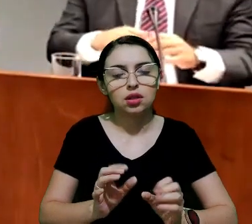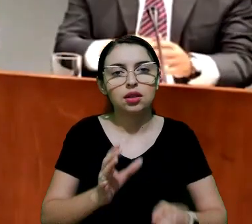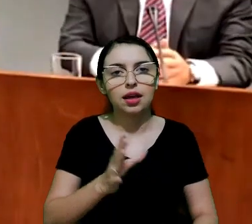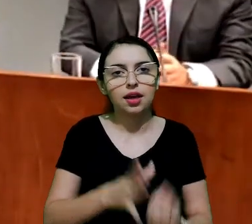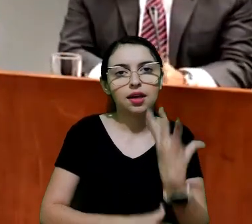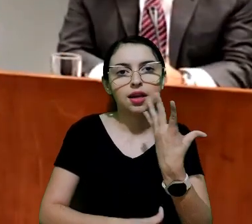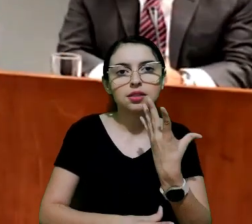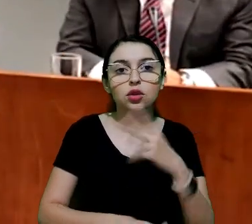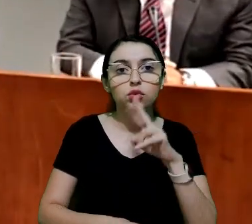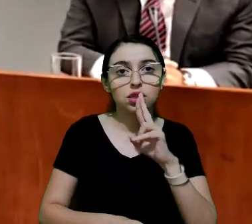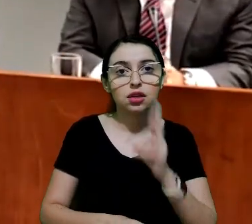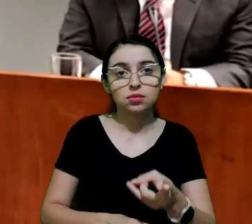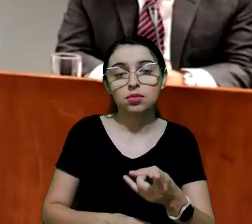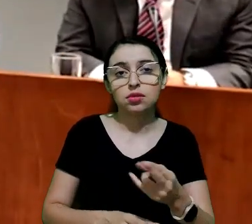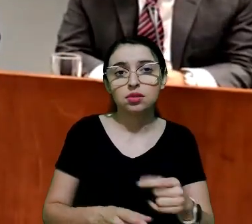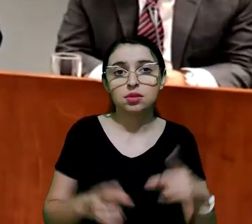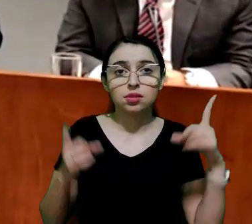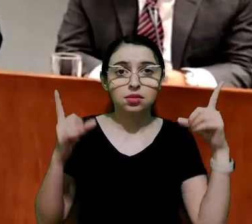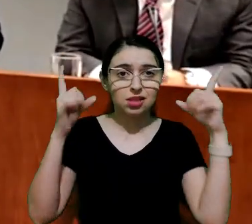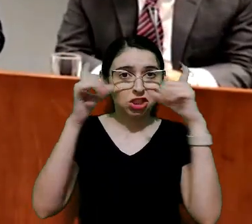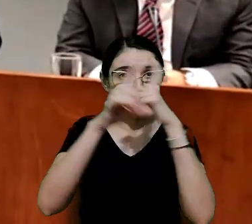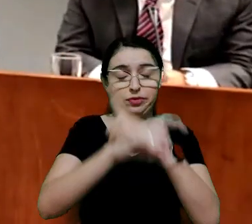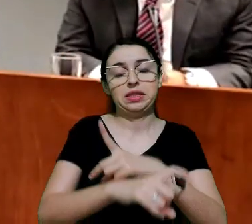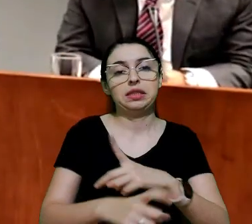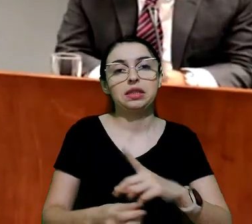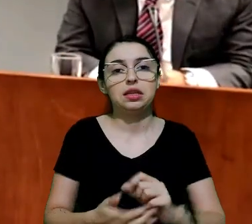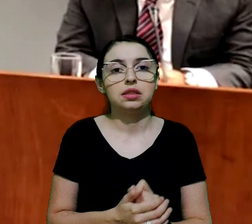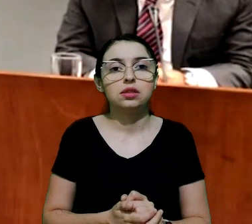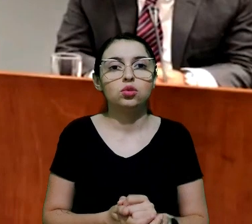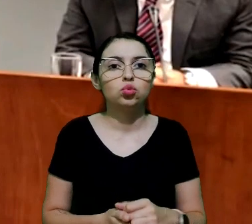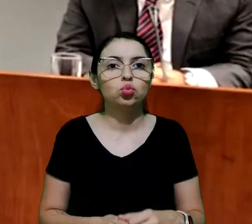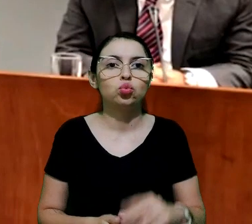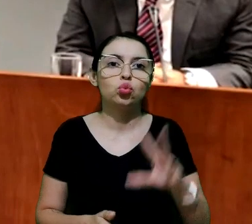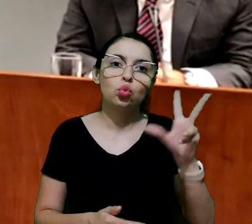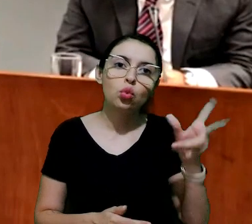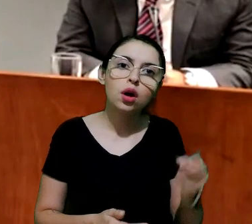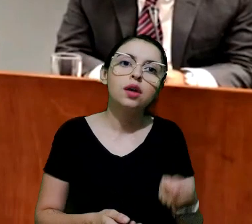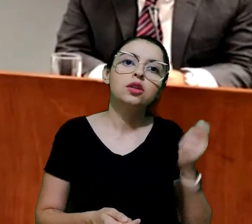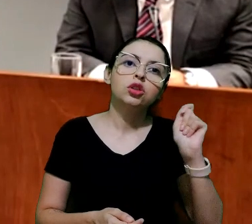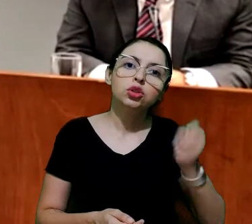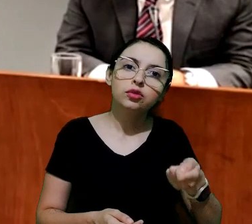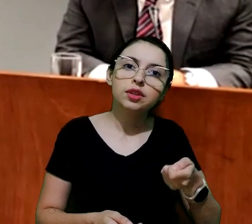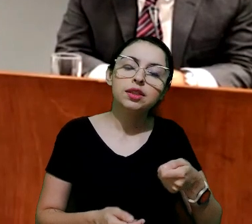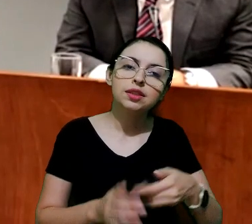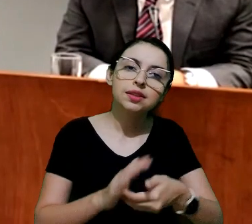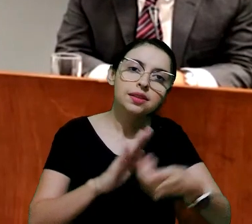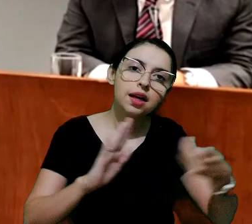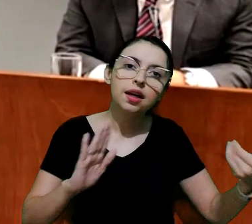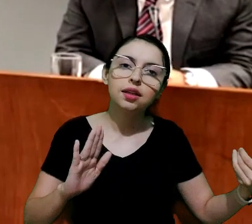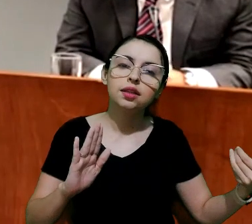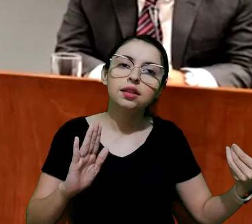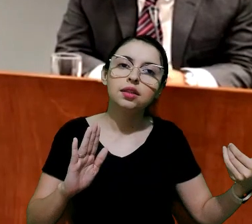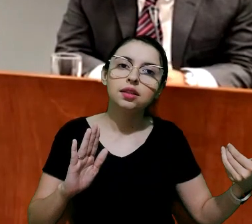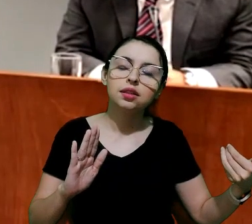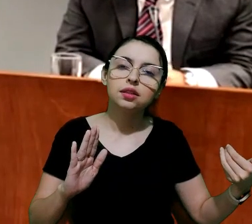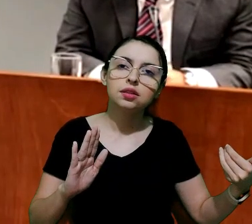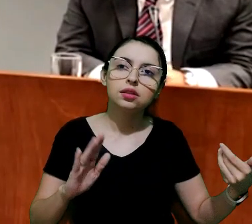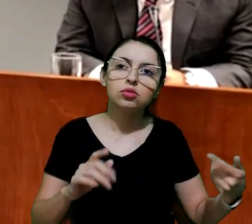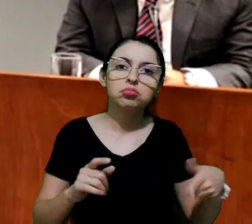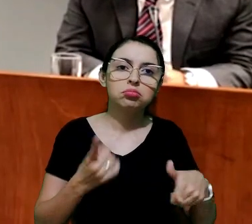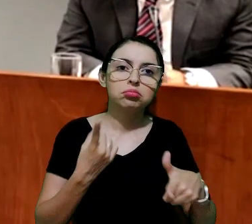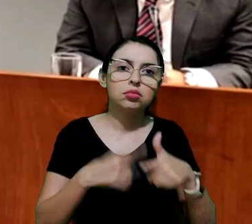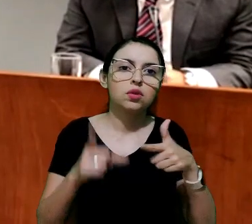mais difíceis do direito civil, não é? Todas as vezes que o juiz não consegue sair de um